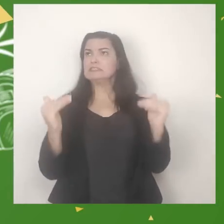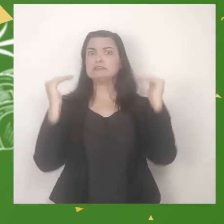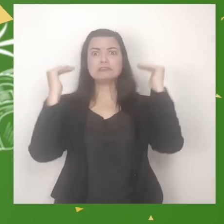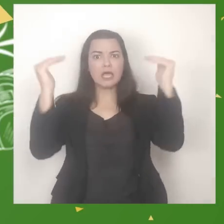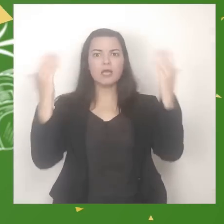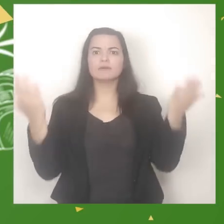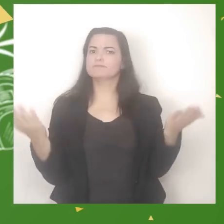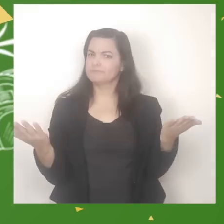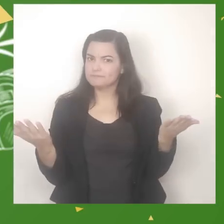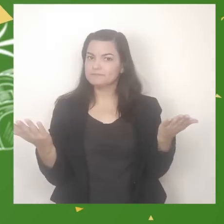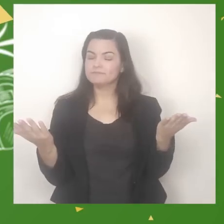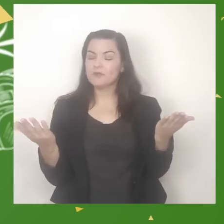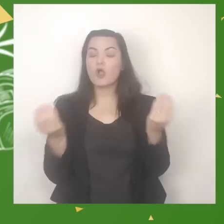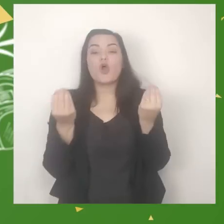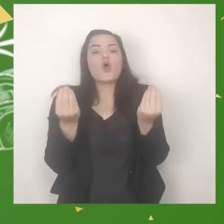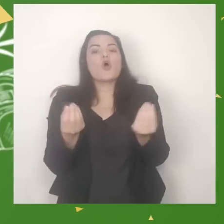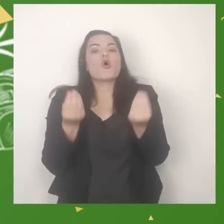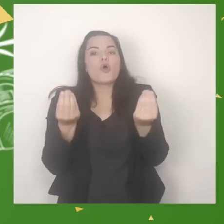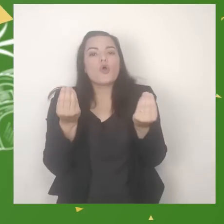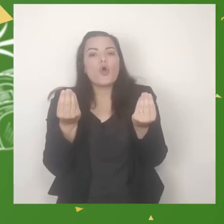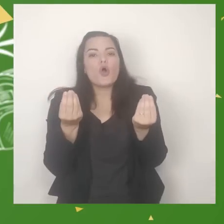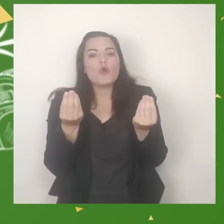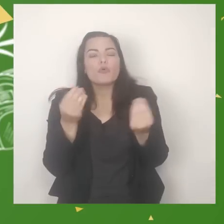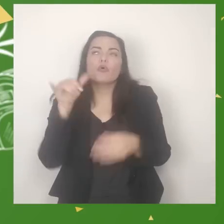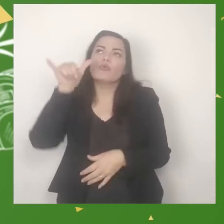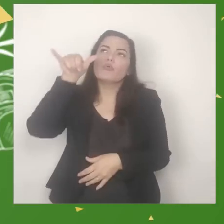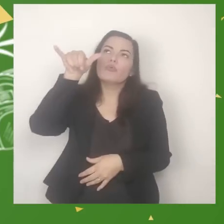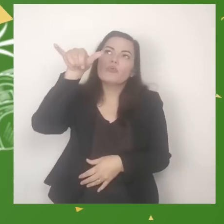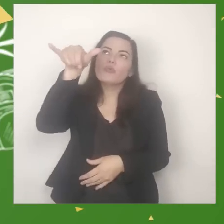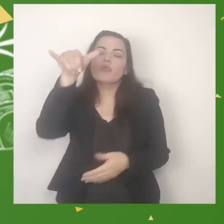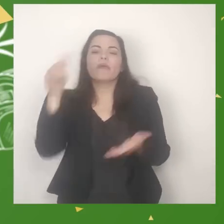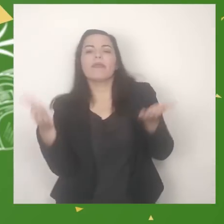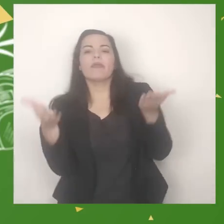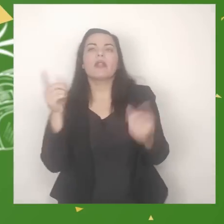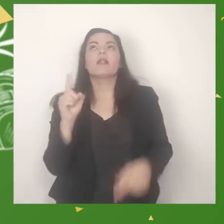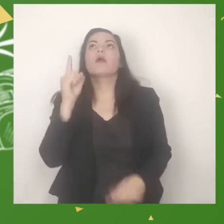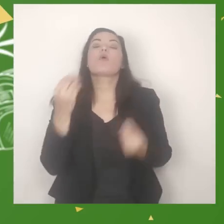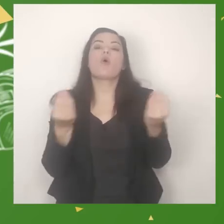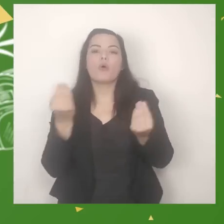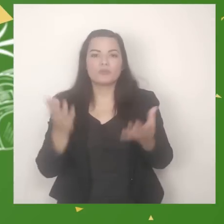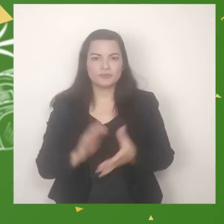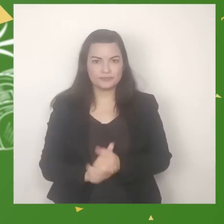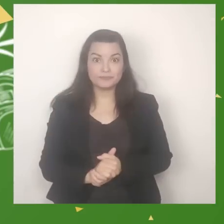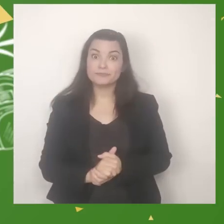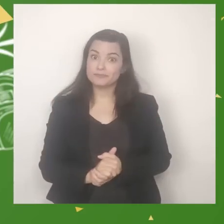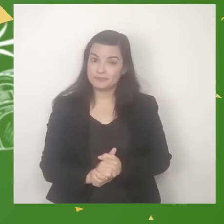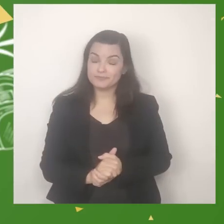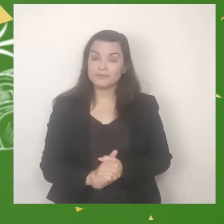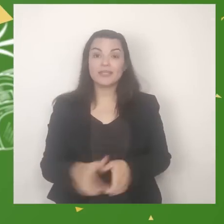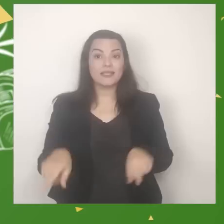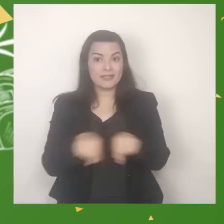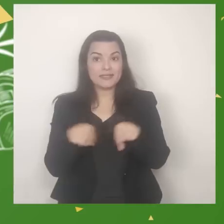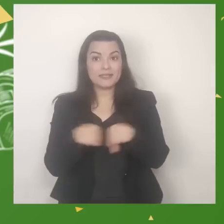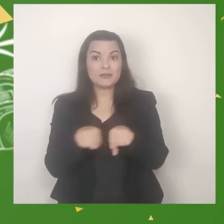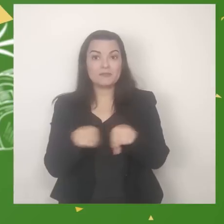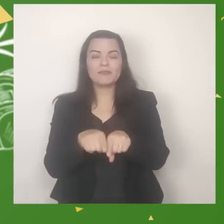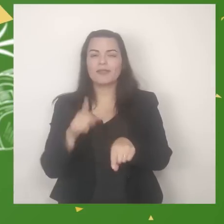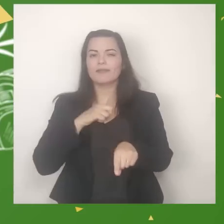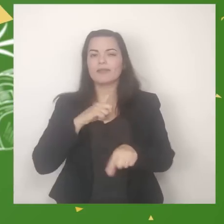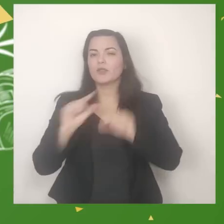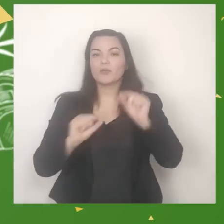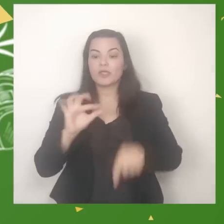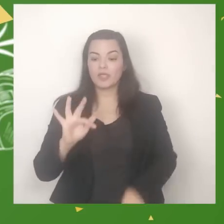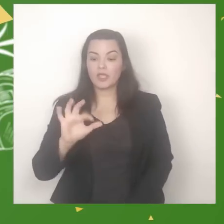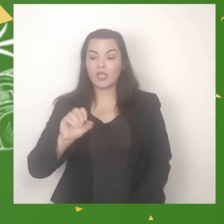muito pesado, como será que ele consegue ficar no ar? Nós também temos algumas